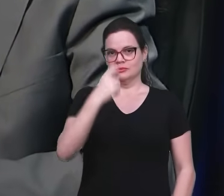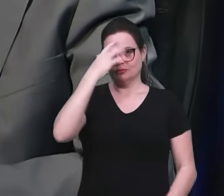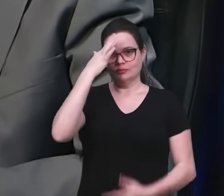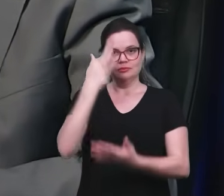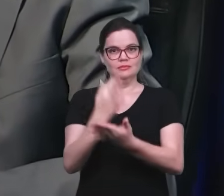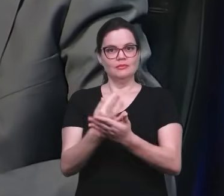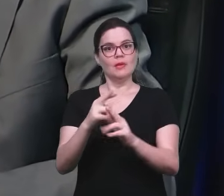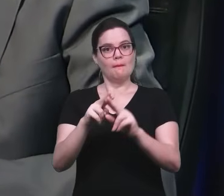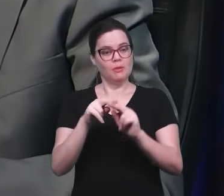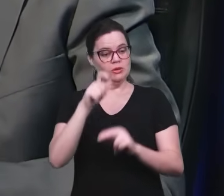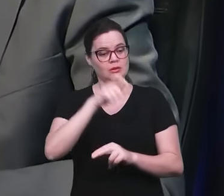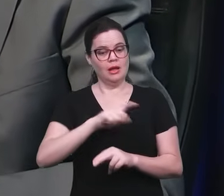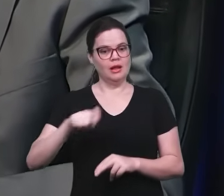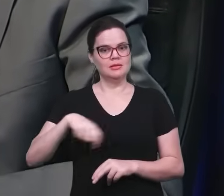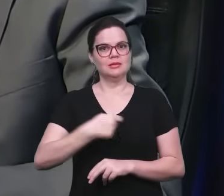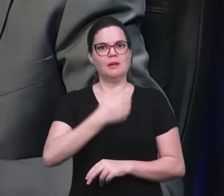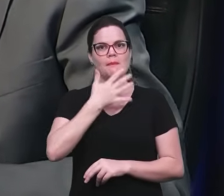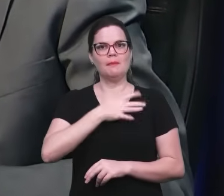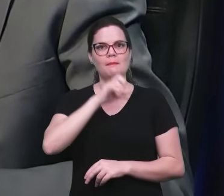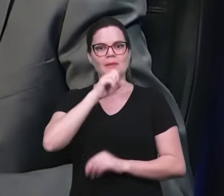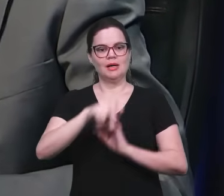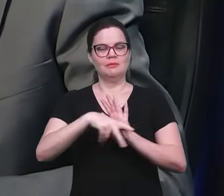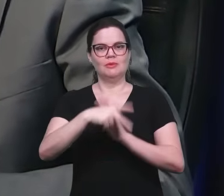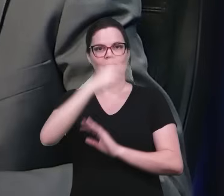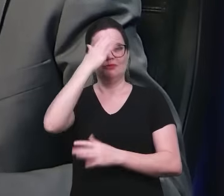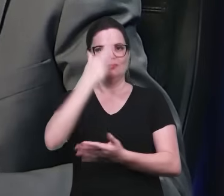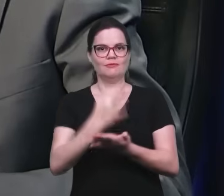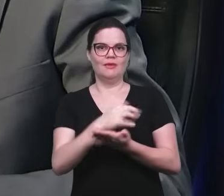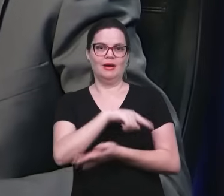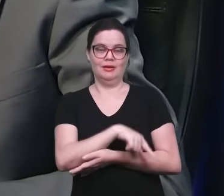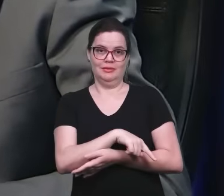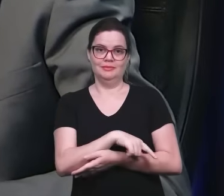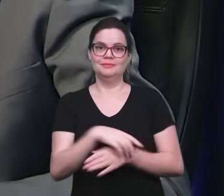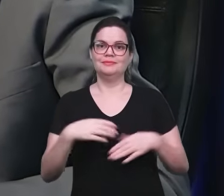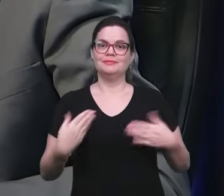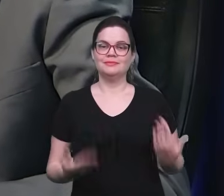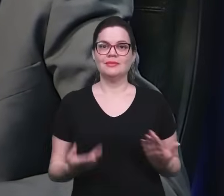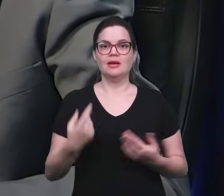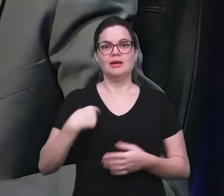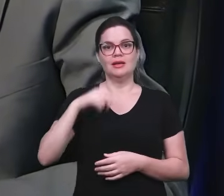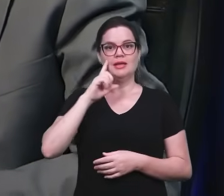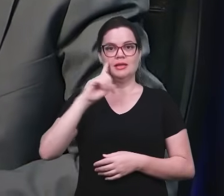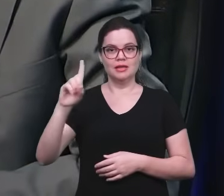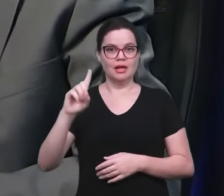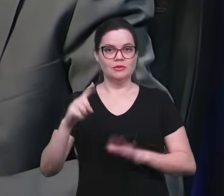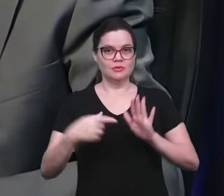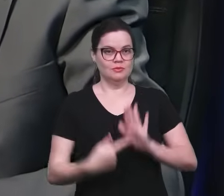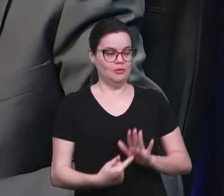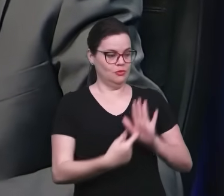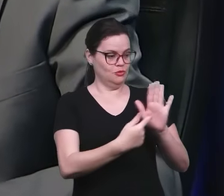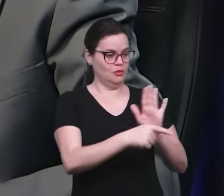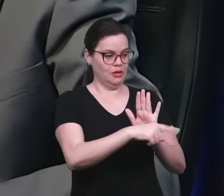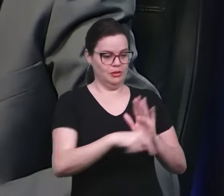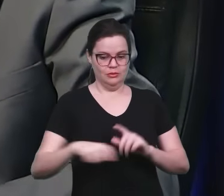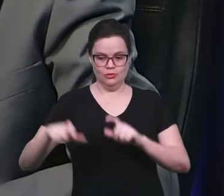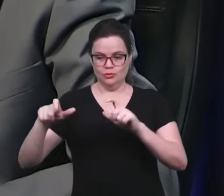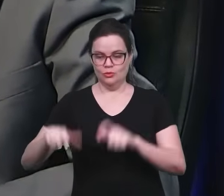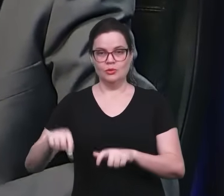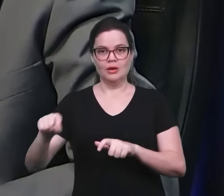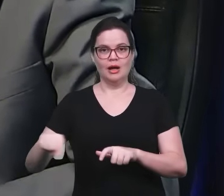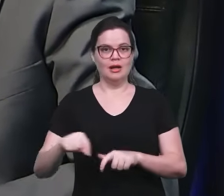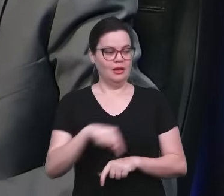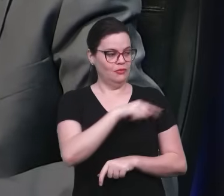não sabia, e se pensarmos na terra que Deus mostrou que ele iria tomar posse, ele seria agora um